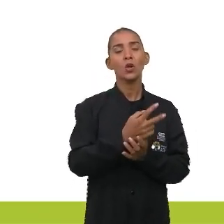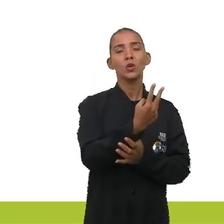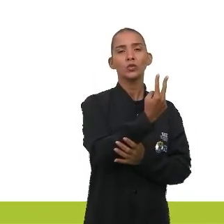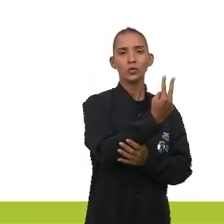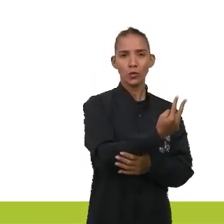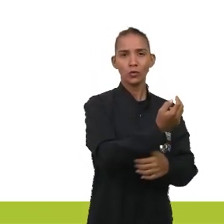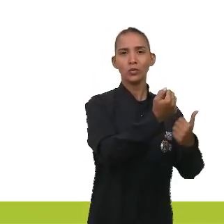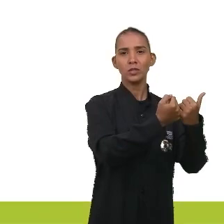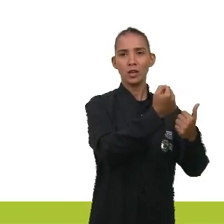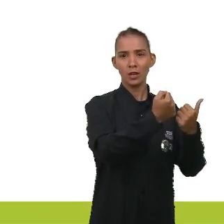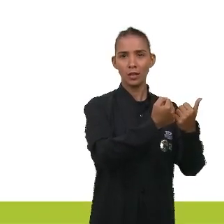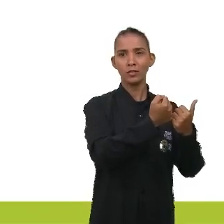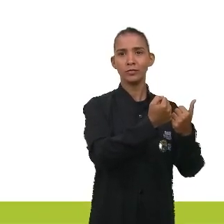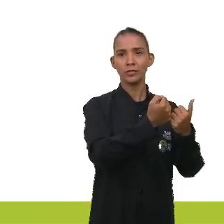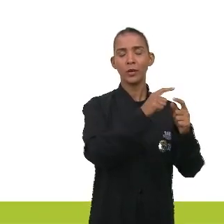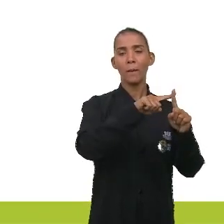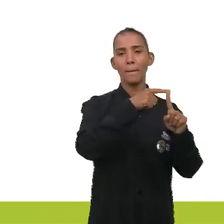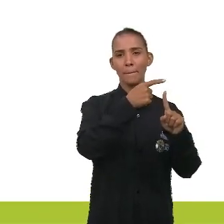cor C1,